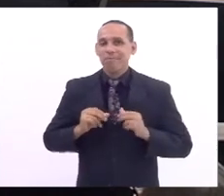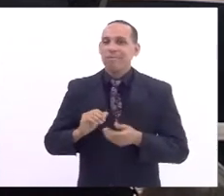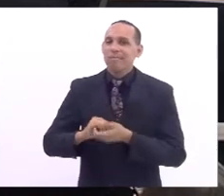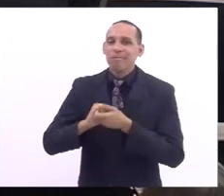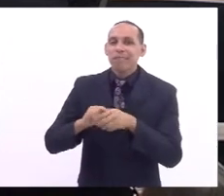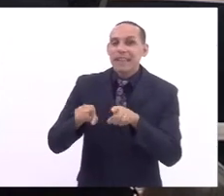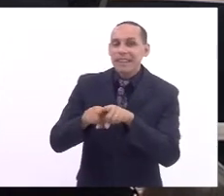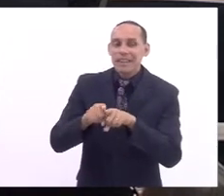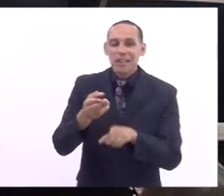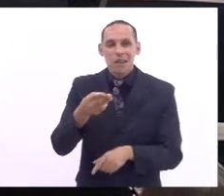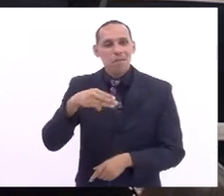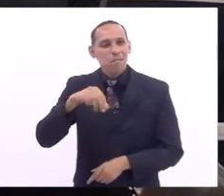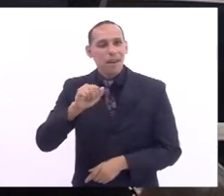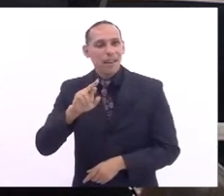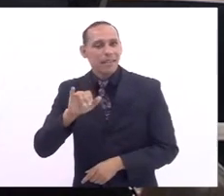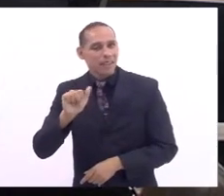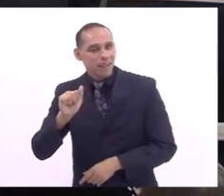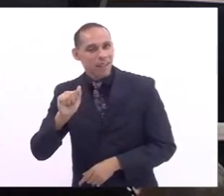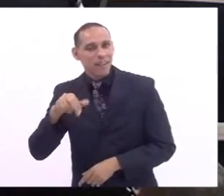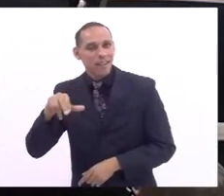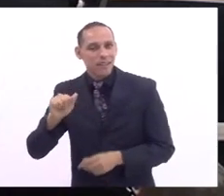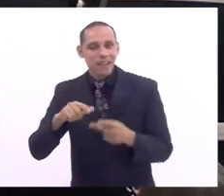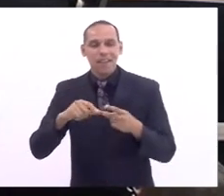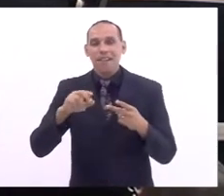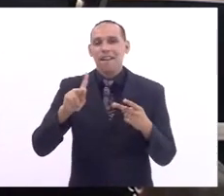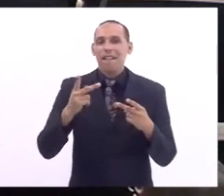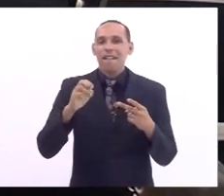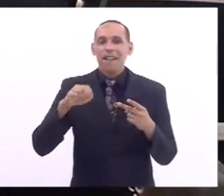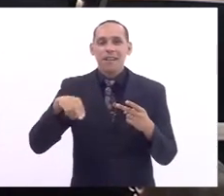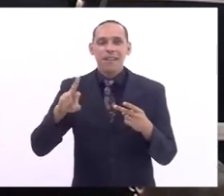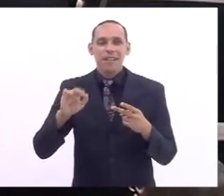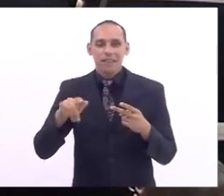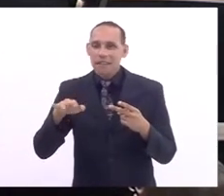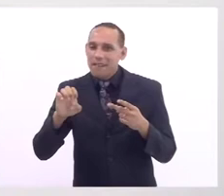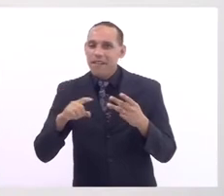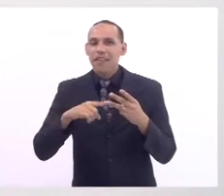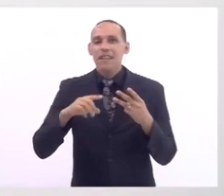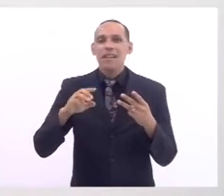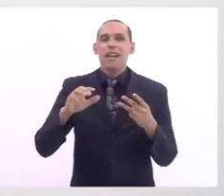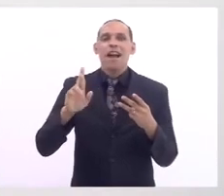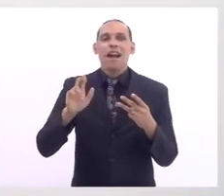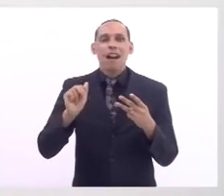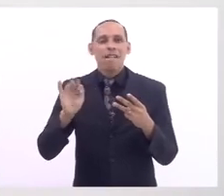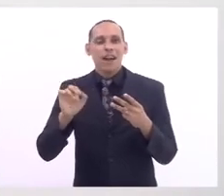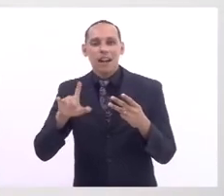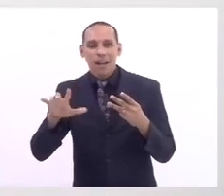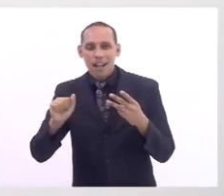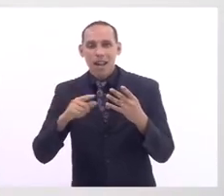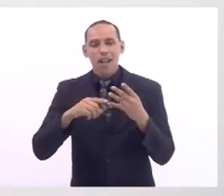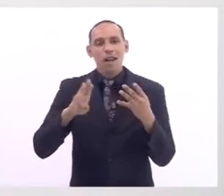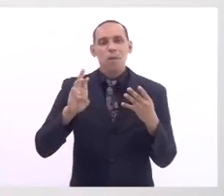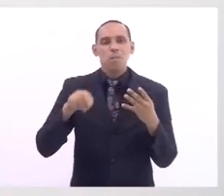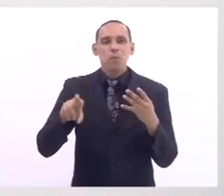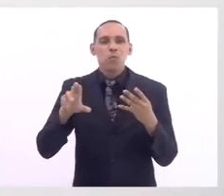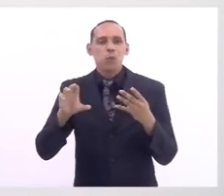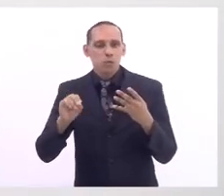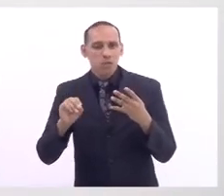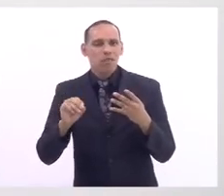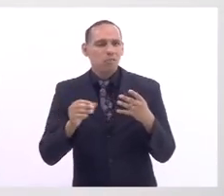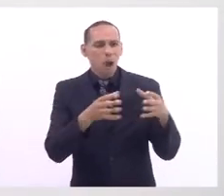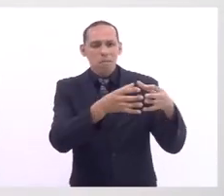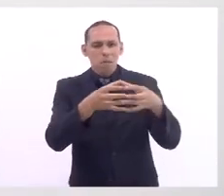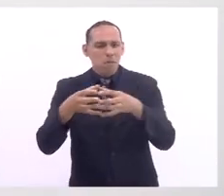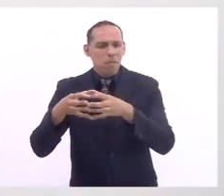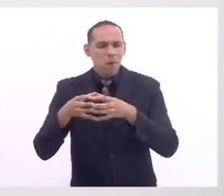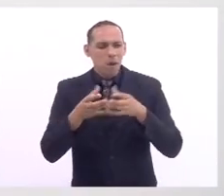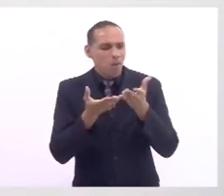Mariana o Henrique a Rafaela o Bruno e a todos os coletivos coletivos que estão aqui que é fundamental que faz da casa né